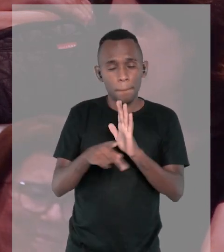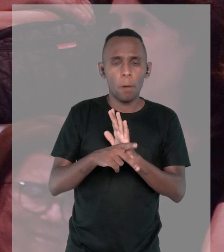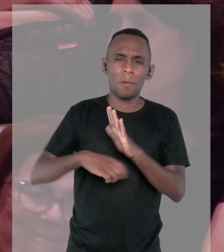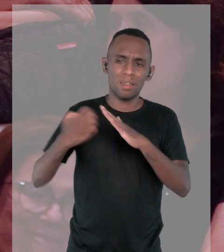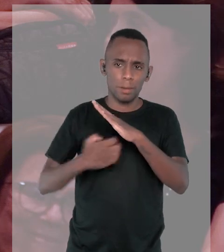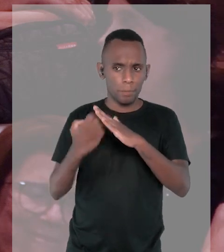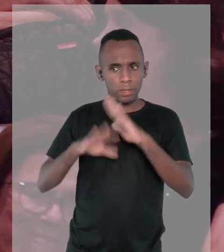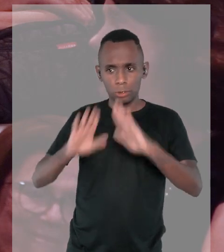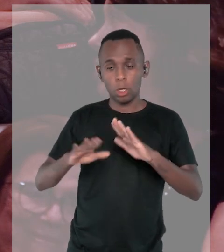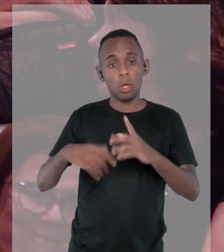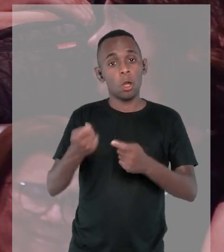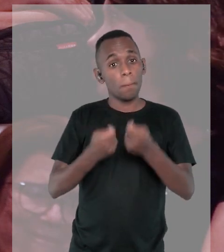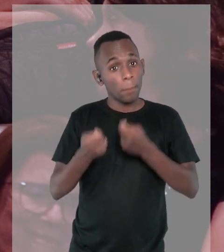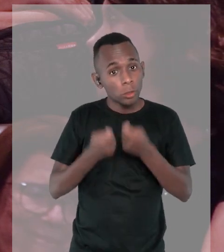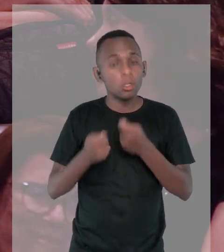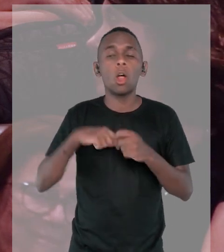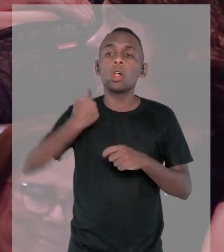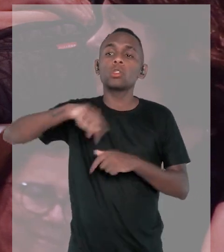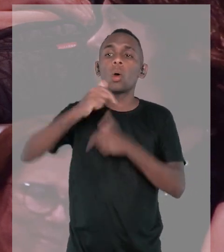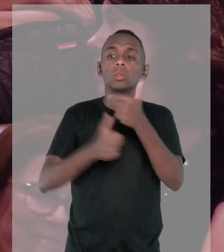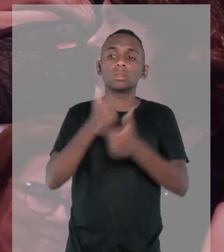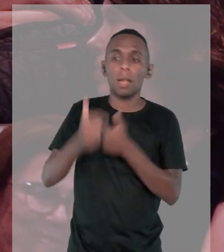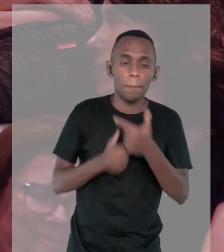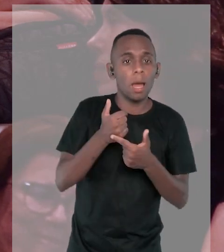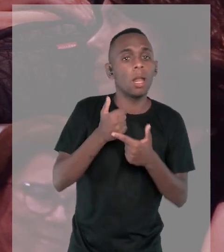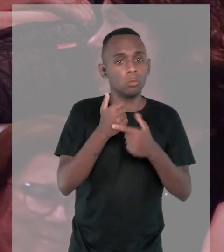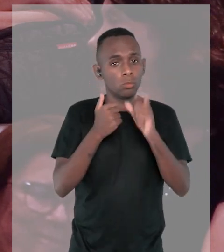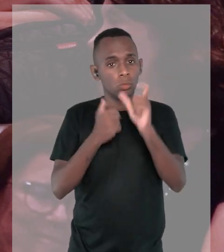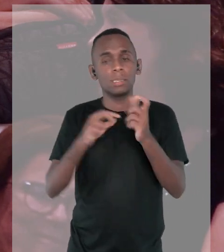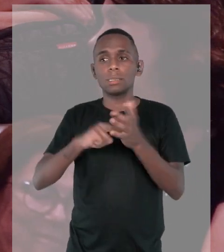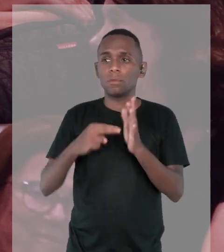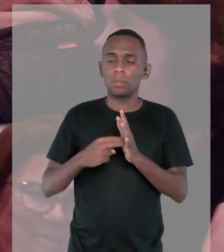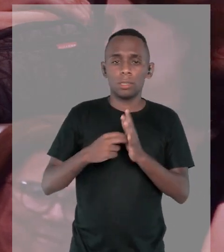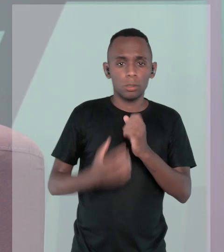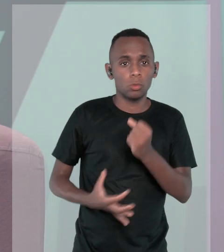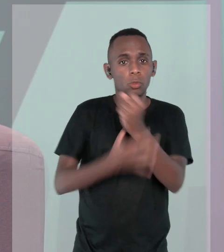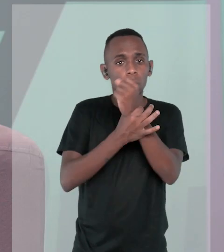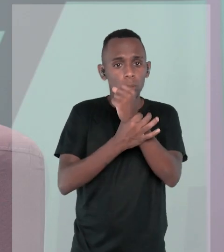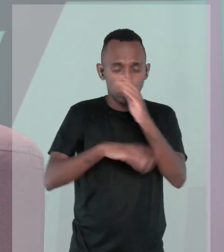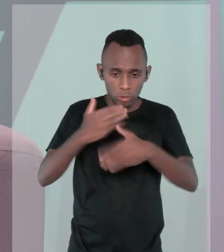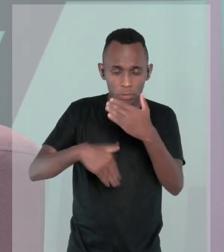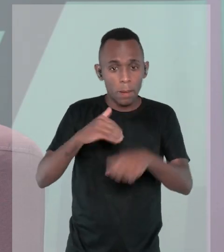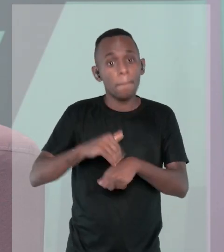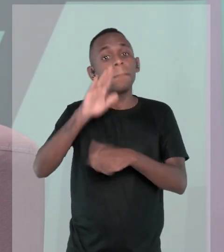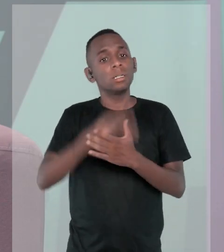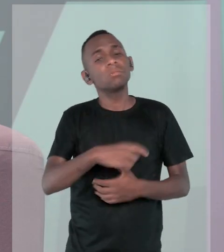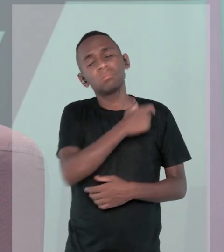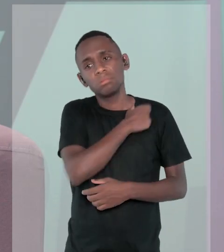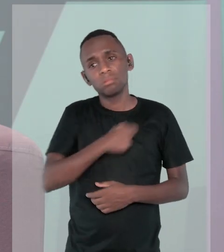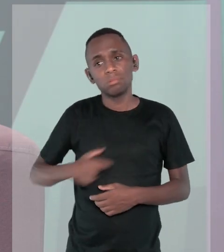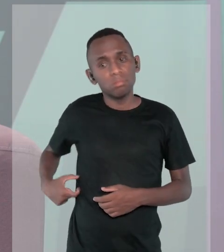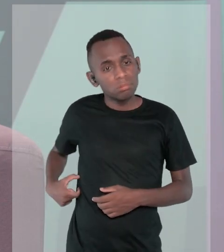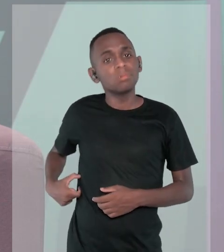né? Produto e serviço, sim. Então, a gente trabalha compliance como um cinto de segurança para andar mais rápido. Cinto de segurança.